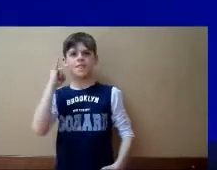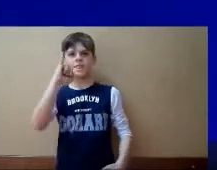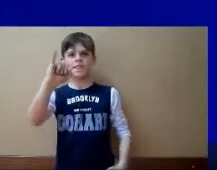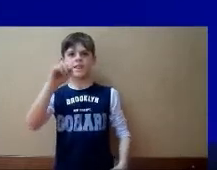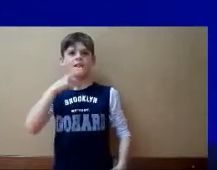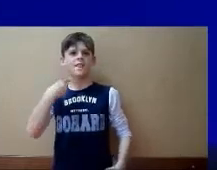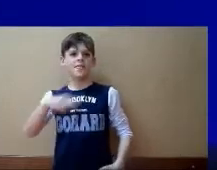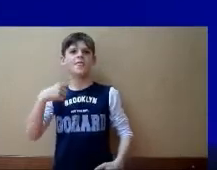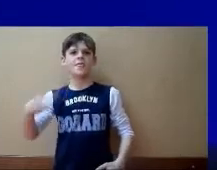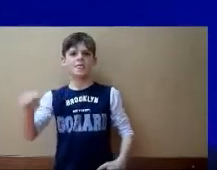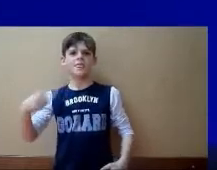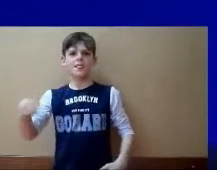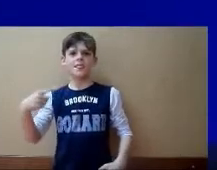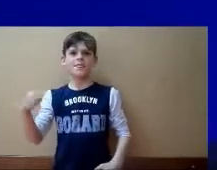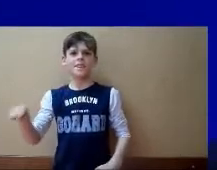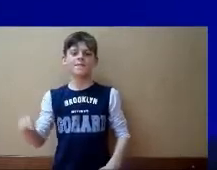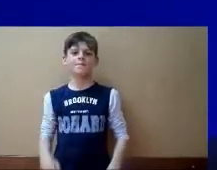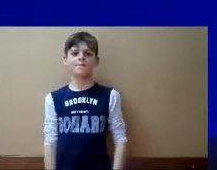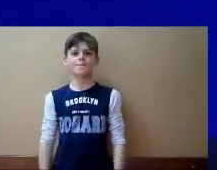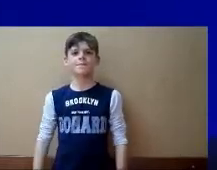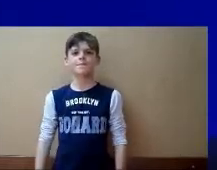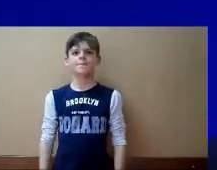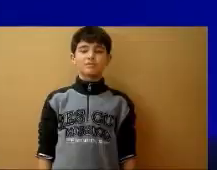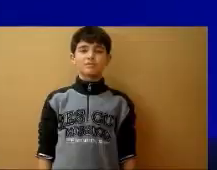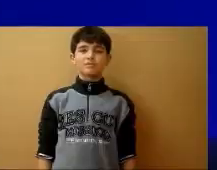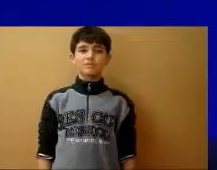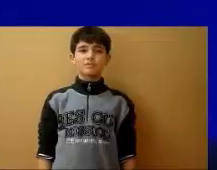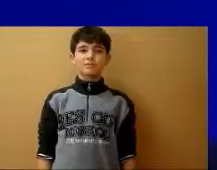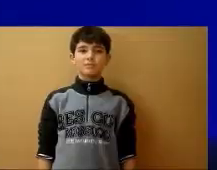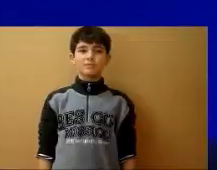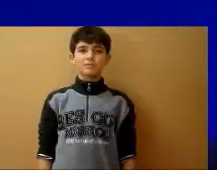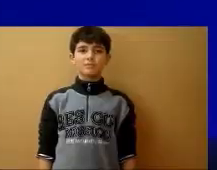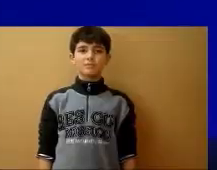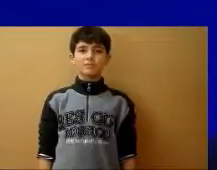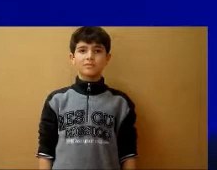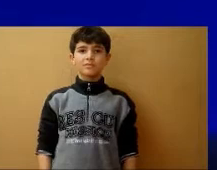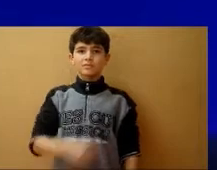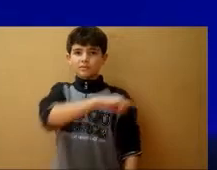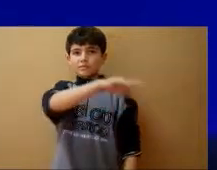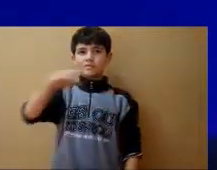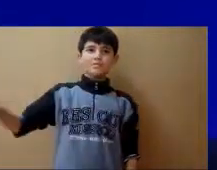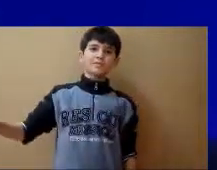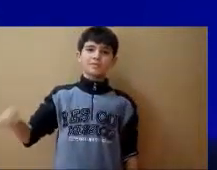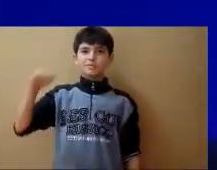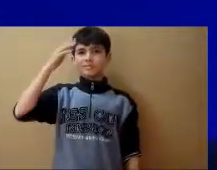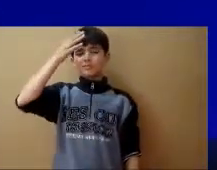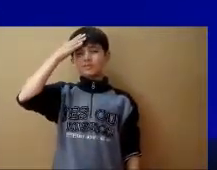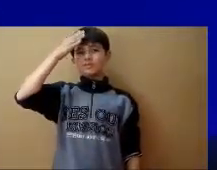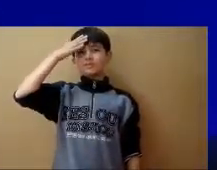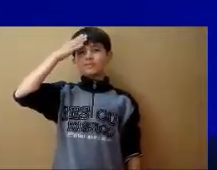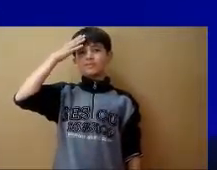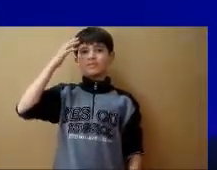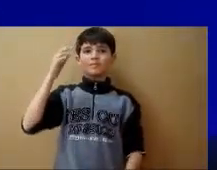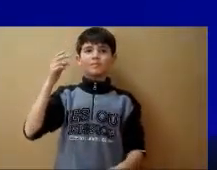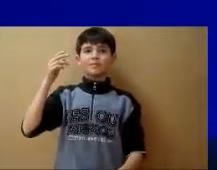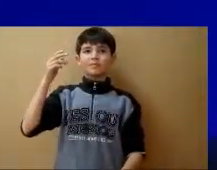mestria na resolução de problemas, teve uma brilhante ideia. O que acham